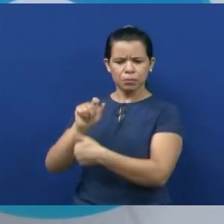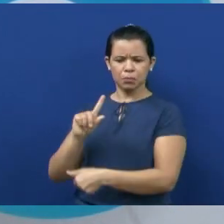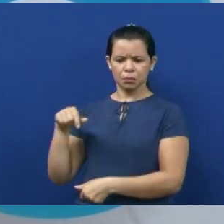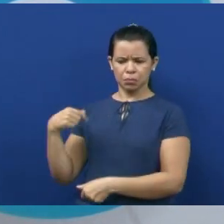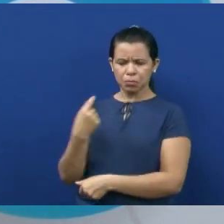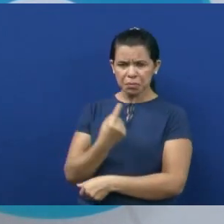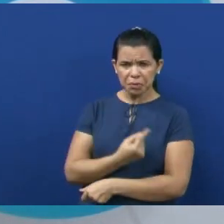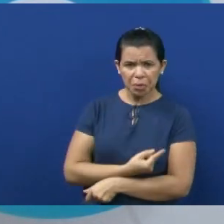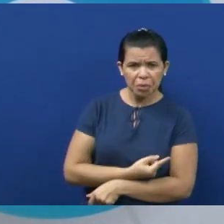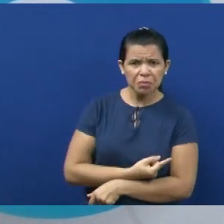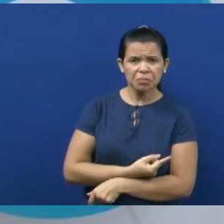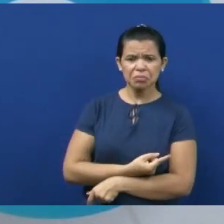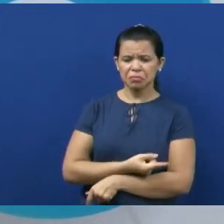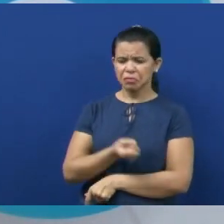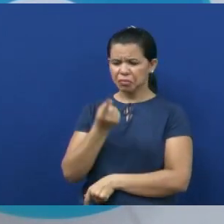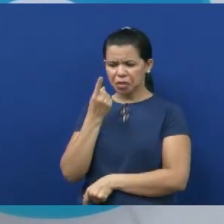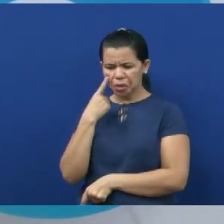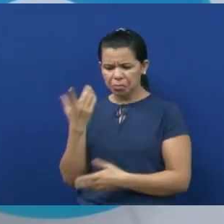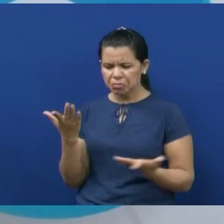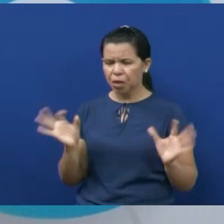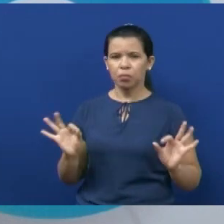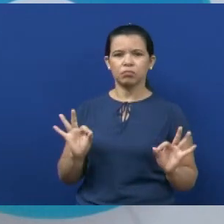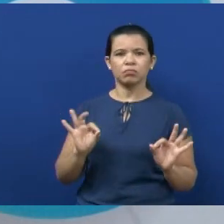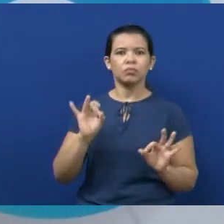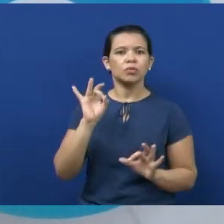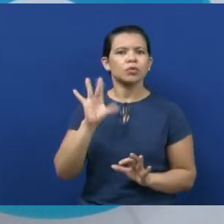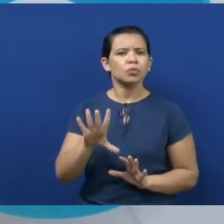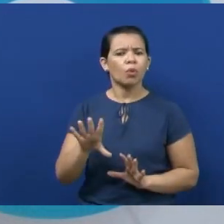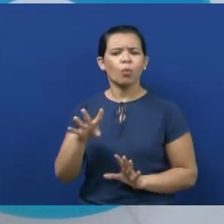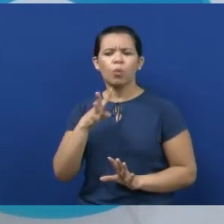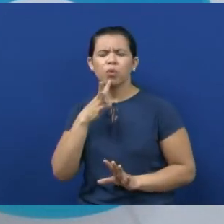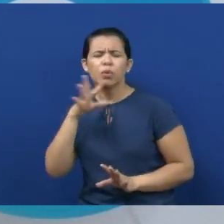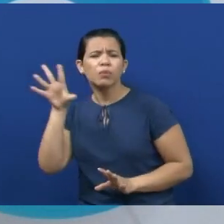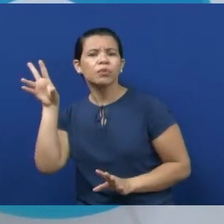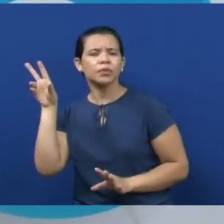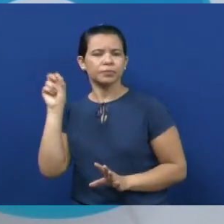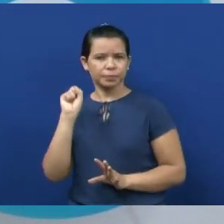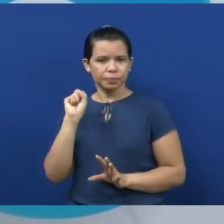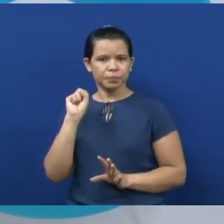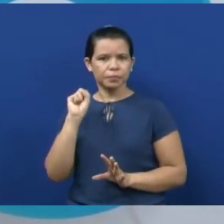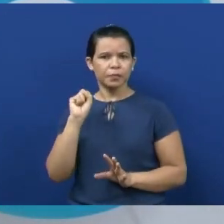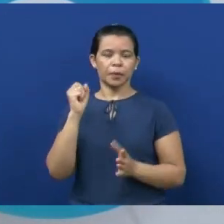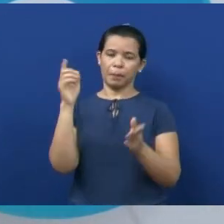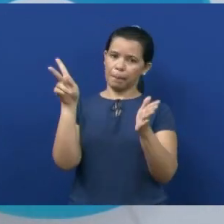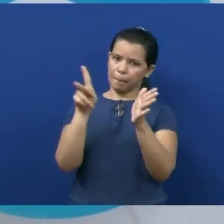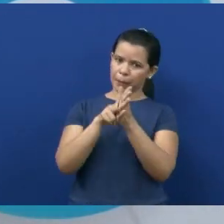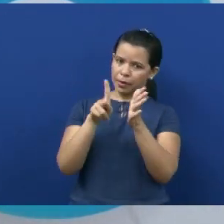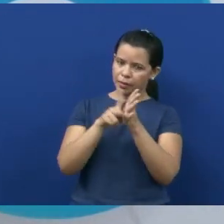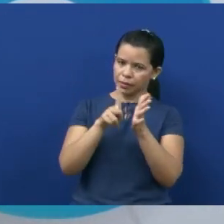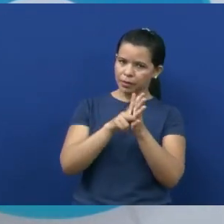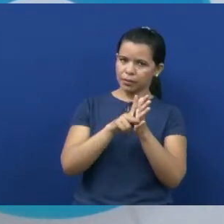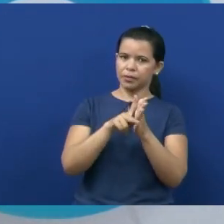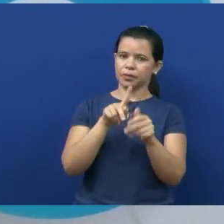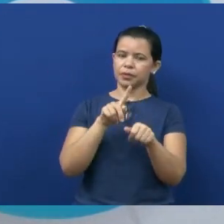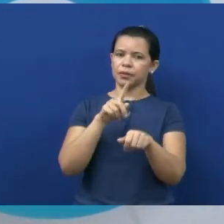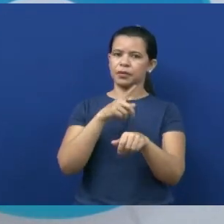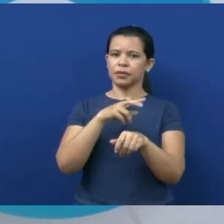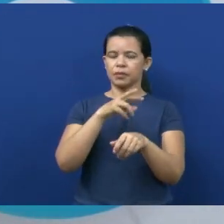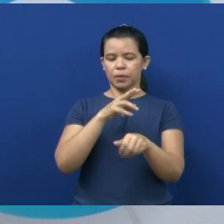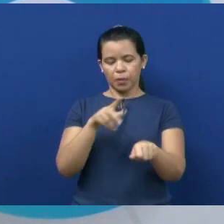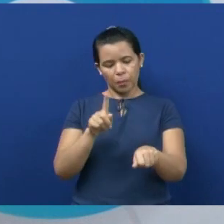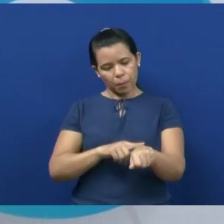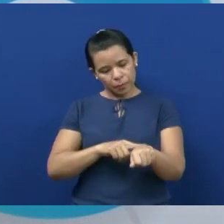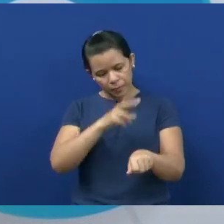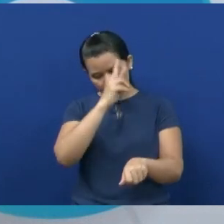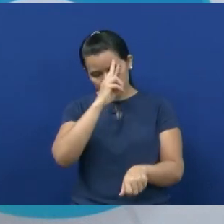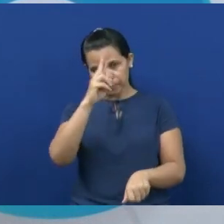desse evento, ouvimos falar, mas faz parte do nosso período histórico, ou seja, eu nasci na contemporaneidade,